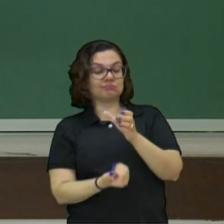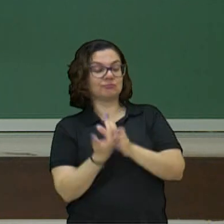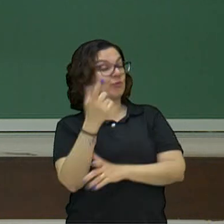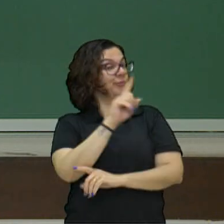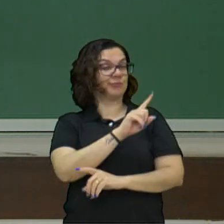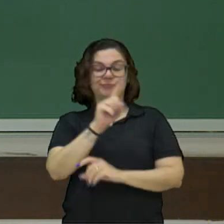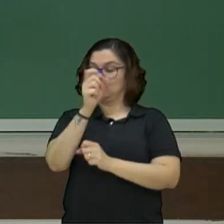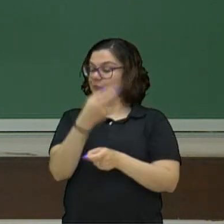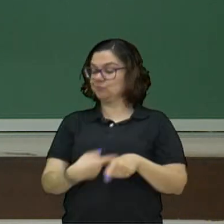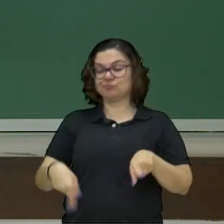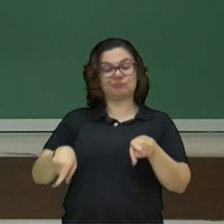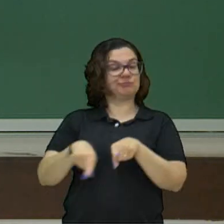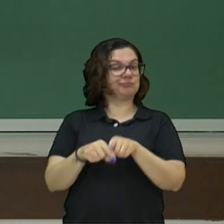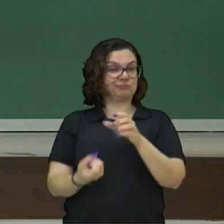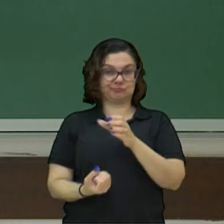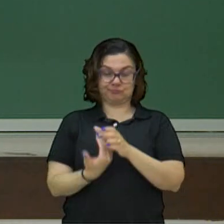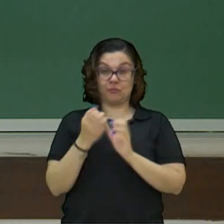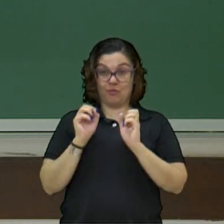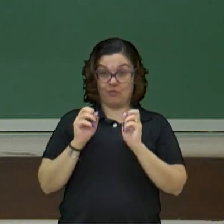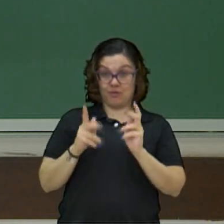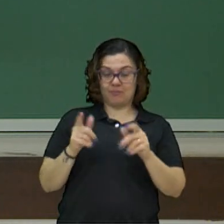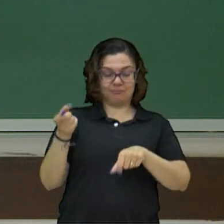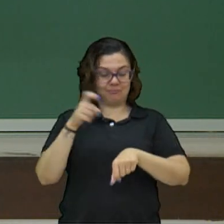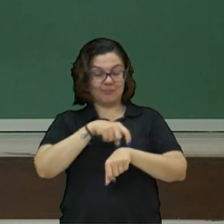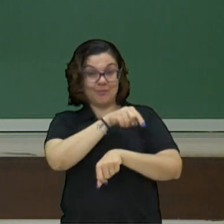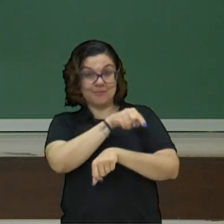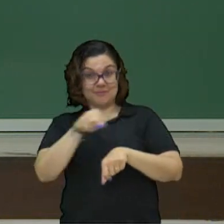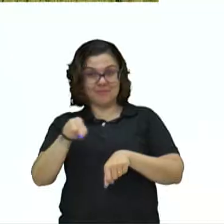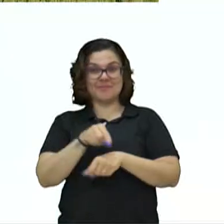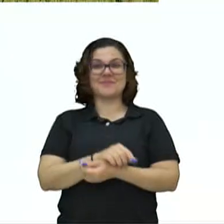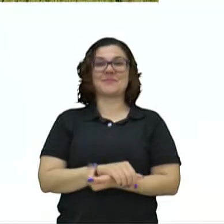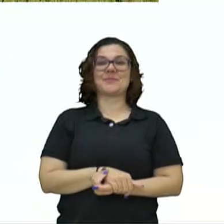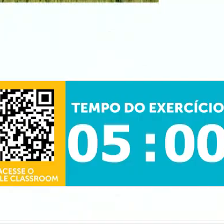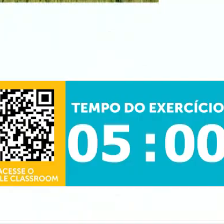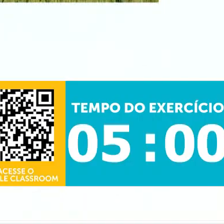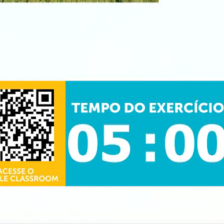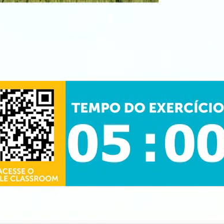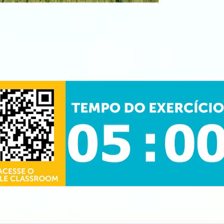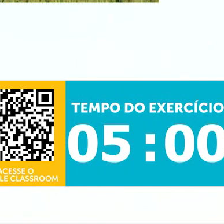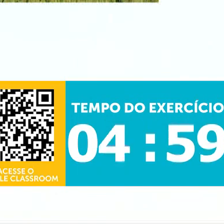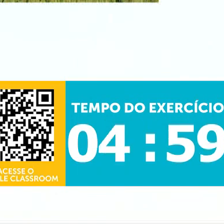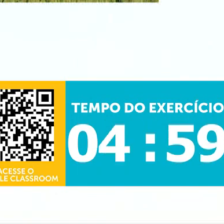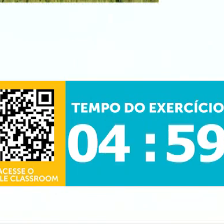renovável ou não renovável ok relógio na tela